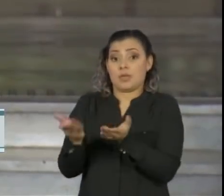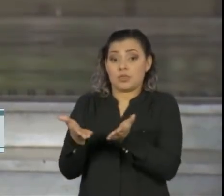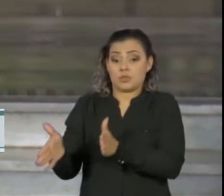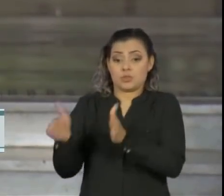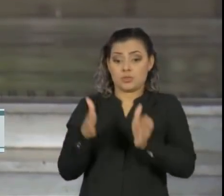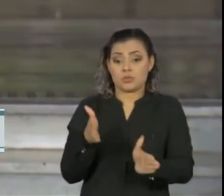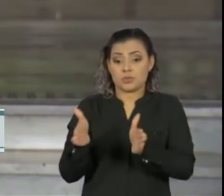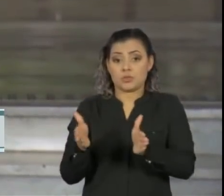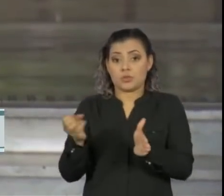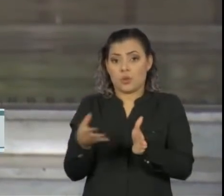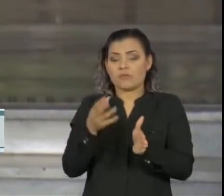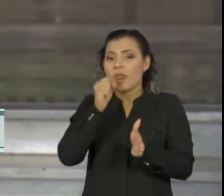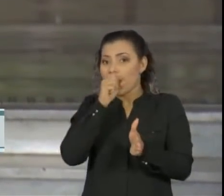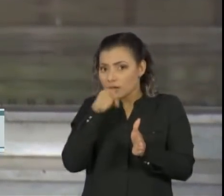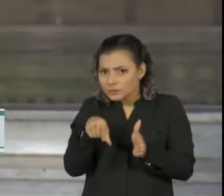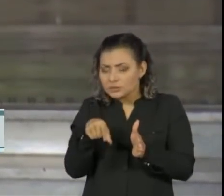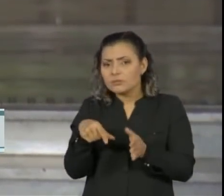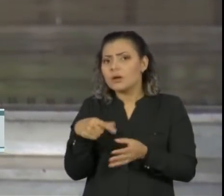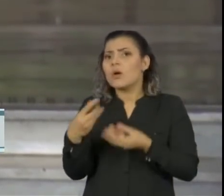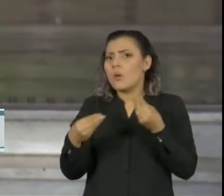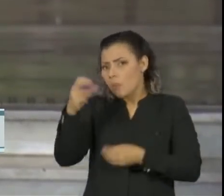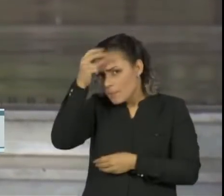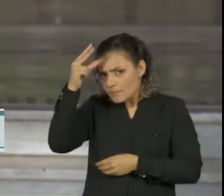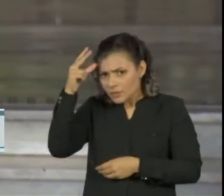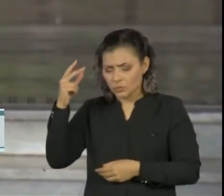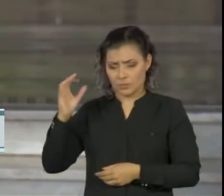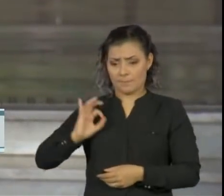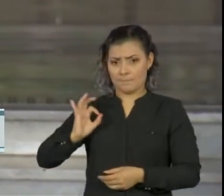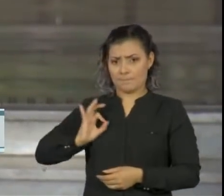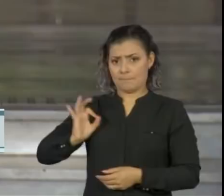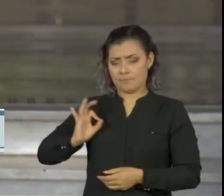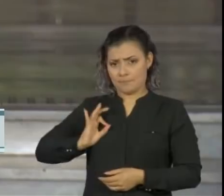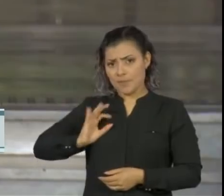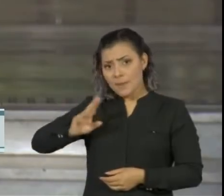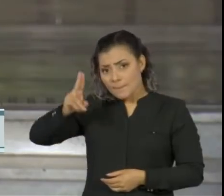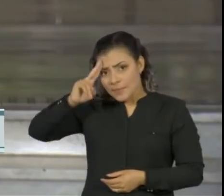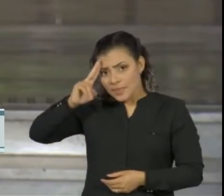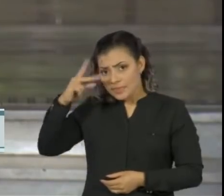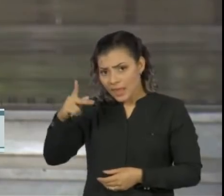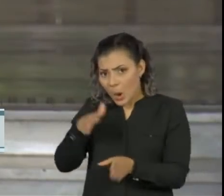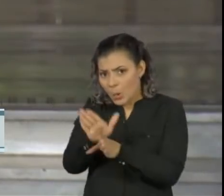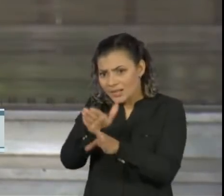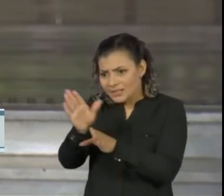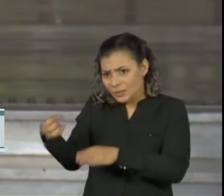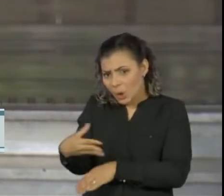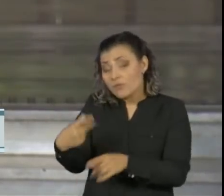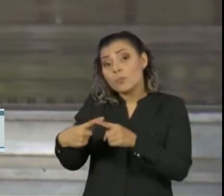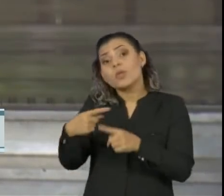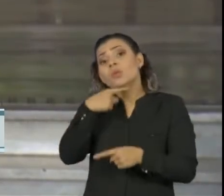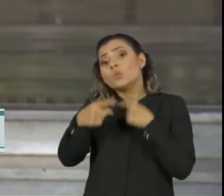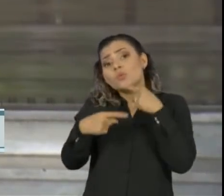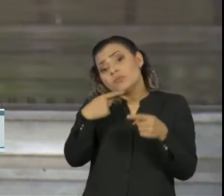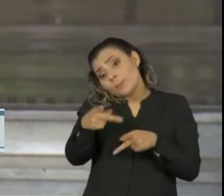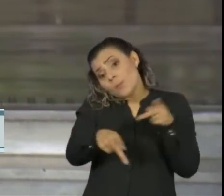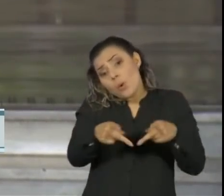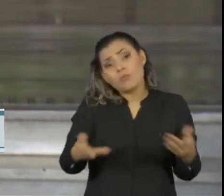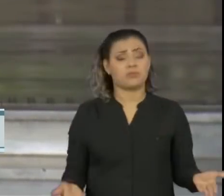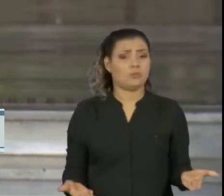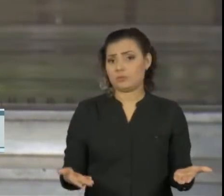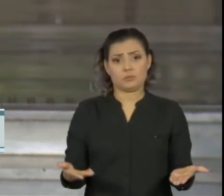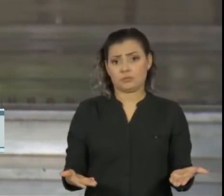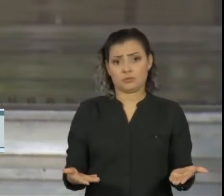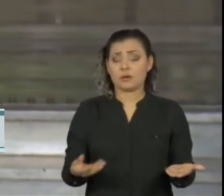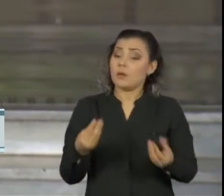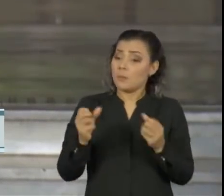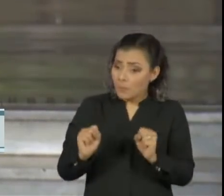na laranja, eu queria saber se a Polícia Militar recebeu aí alguma nova orientação, porque isso é uma dúvida da própria população. O